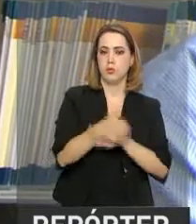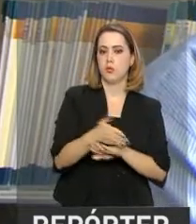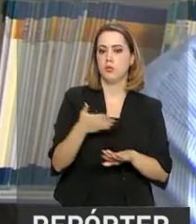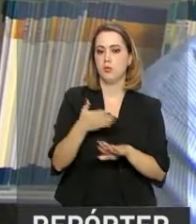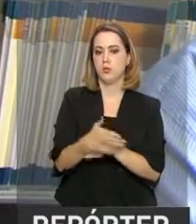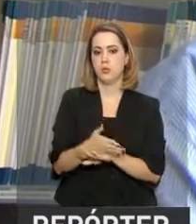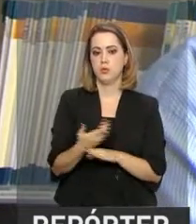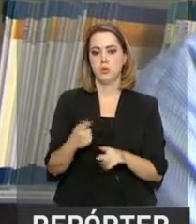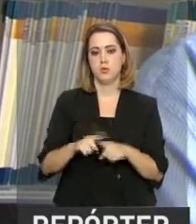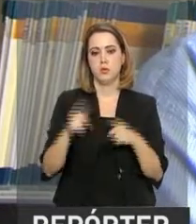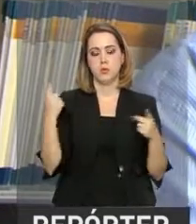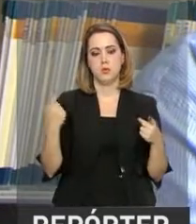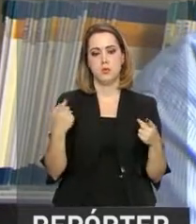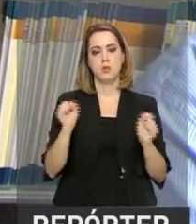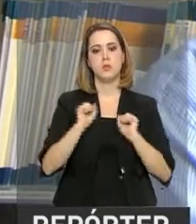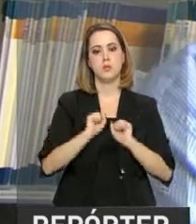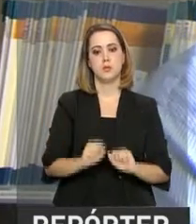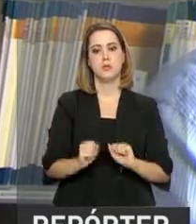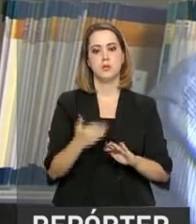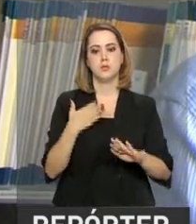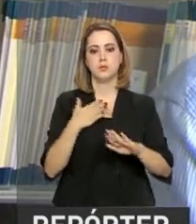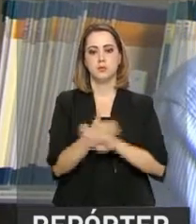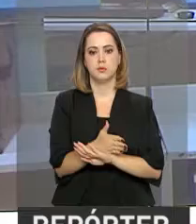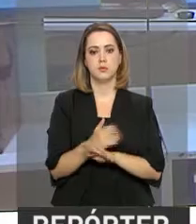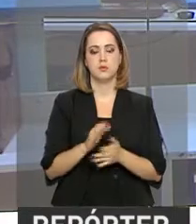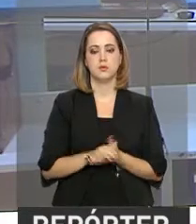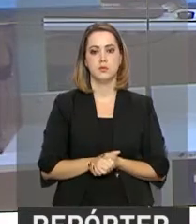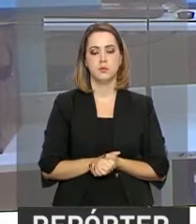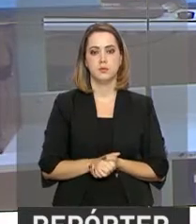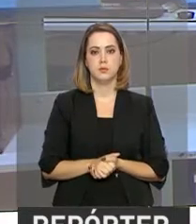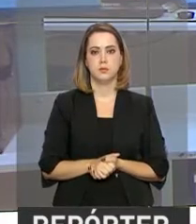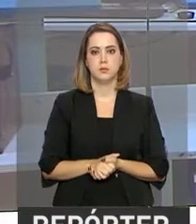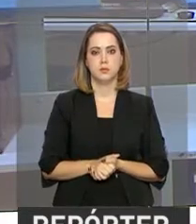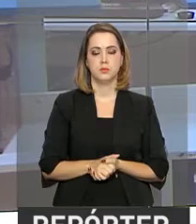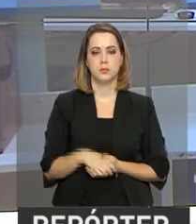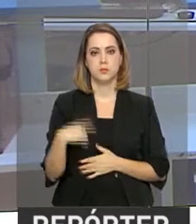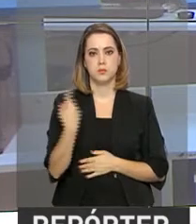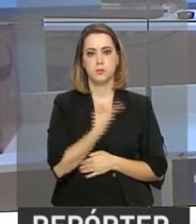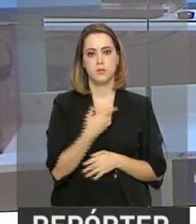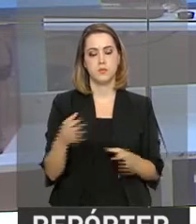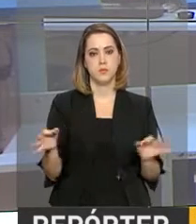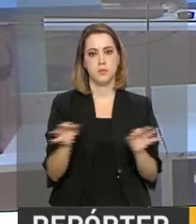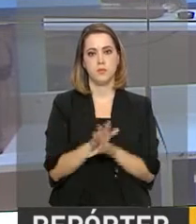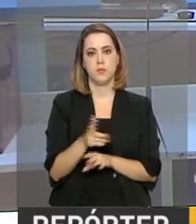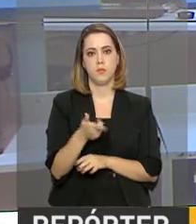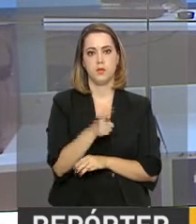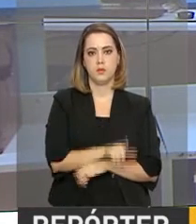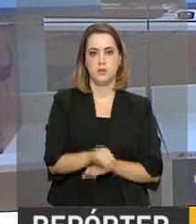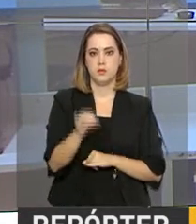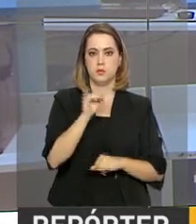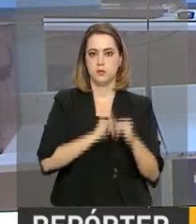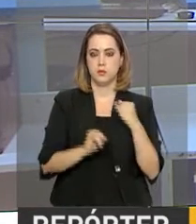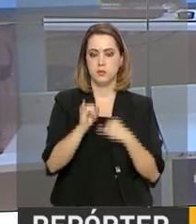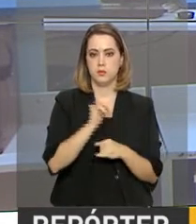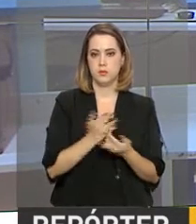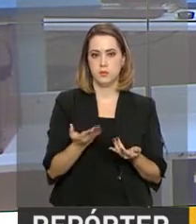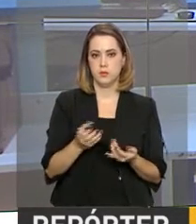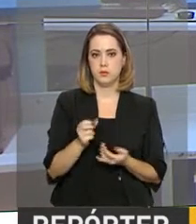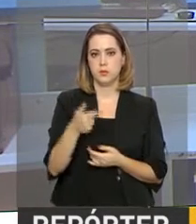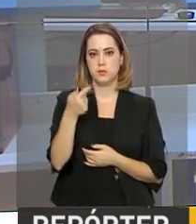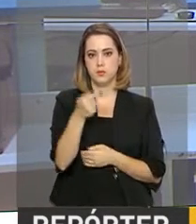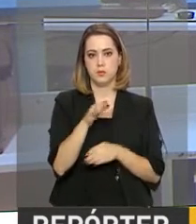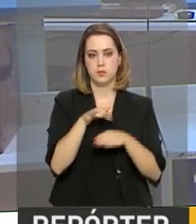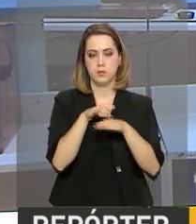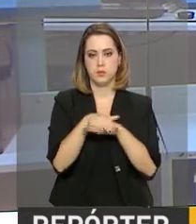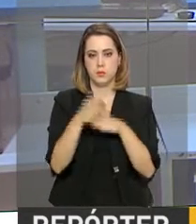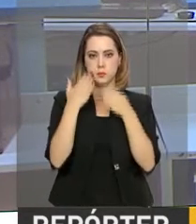mas tem um potencial para estar nesse mercado nós ficamos por aqui voltamos a qualquer momento com outras informações